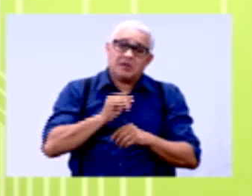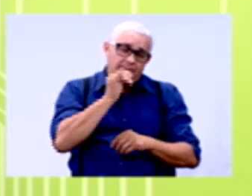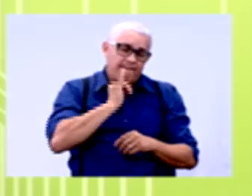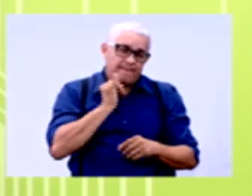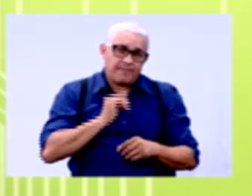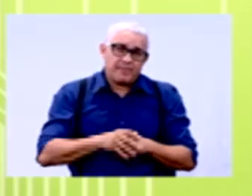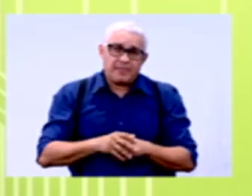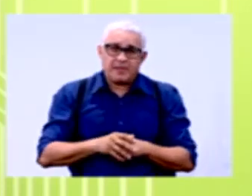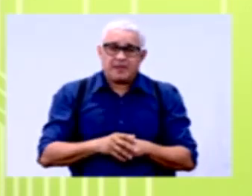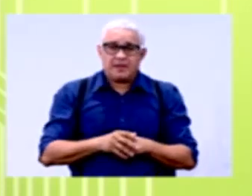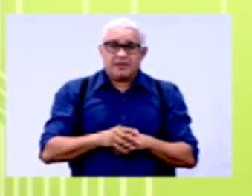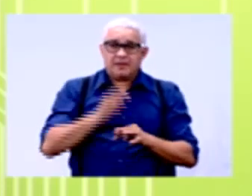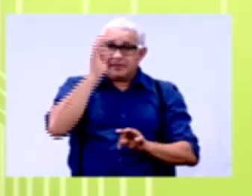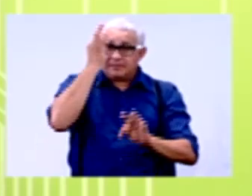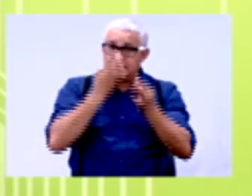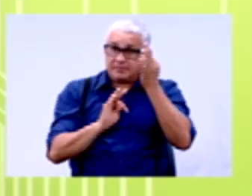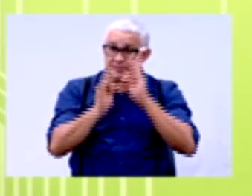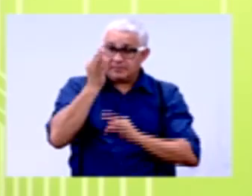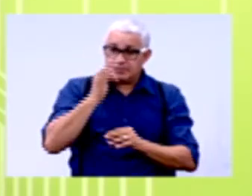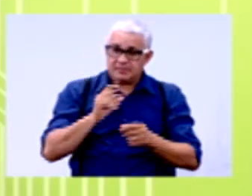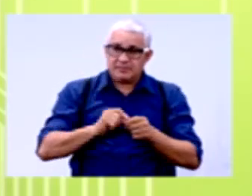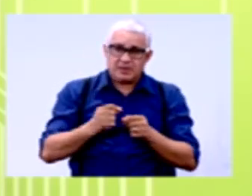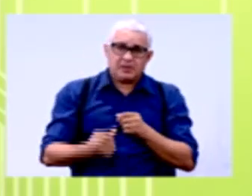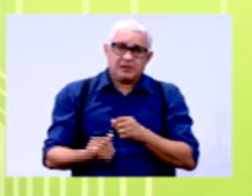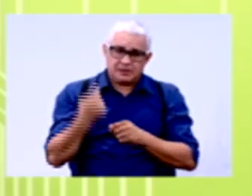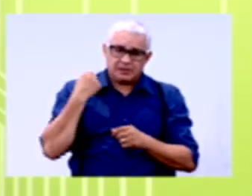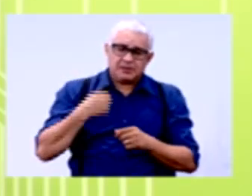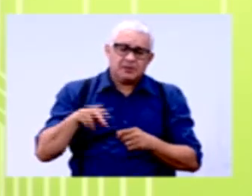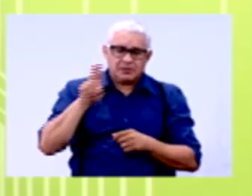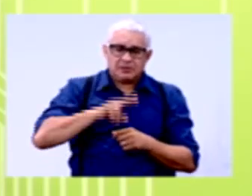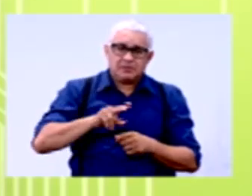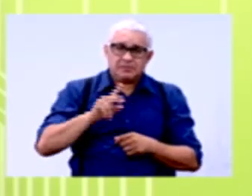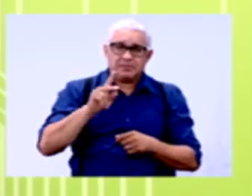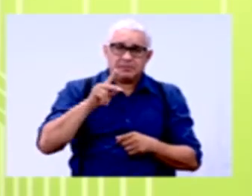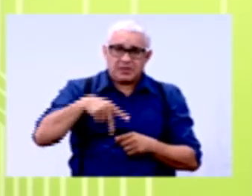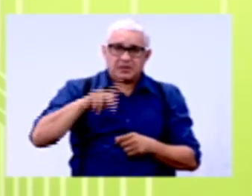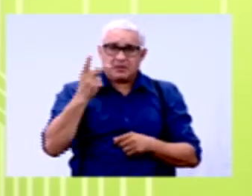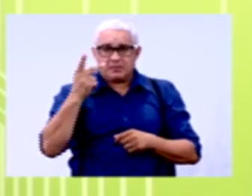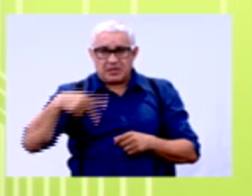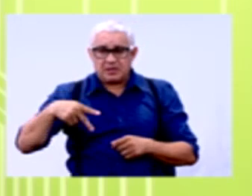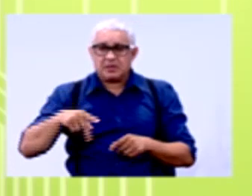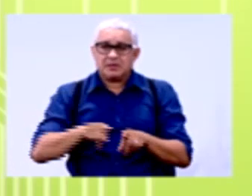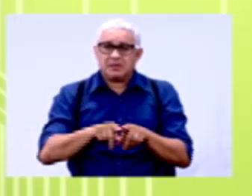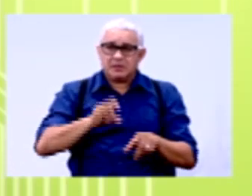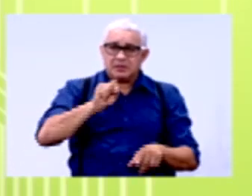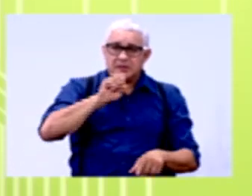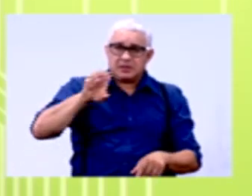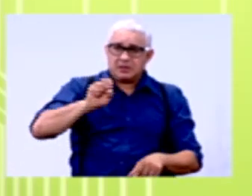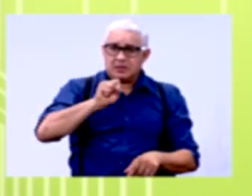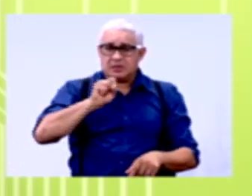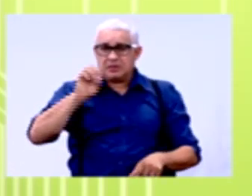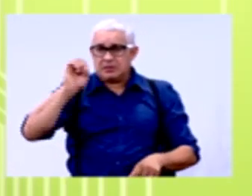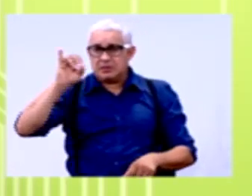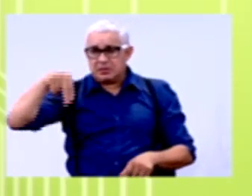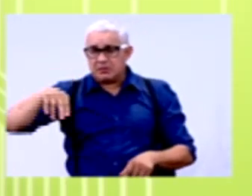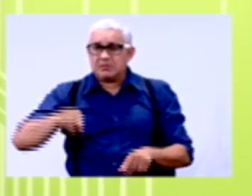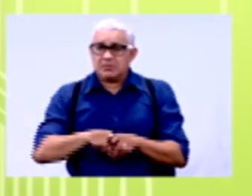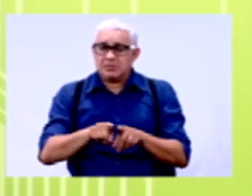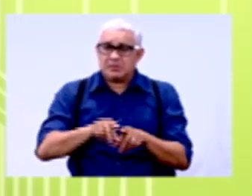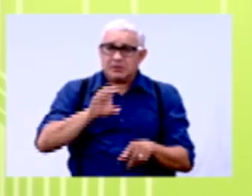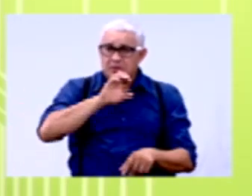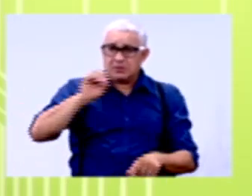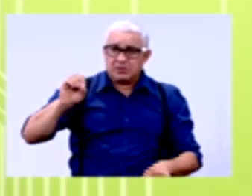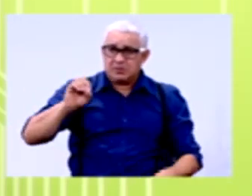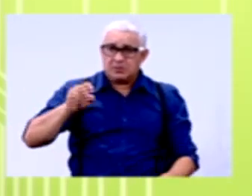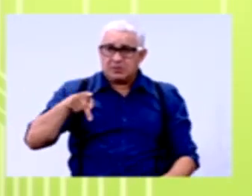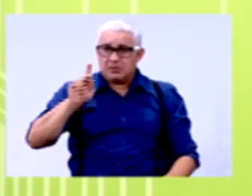exemplo, saiu da tecnologia. Por exemplo, a gente fazia isso muito utilizando PHP, Session e Cookie, né? Usando as funções já do PHP. Hoje a gente